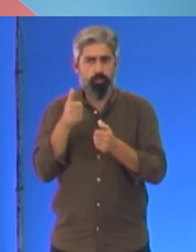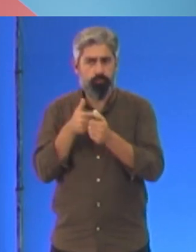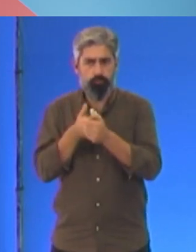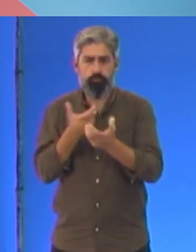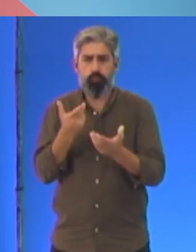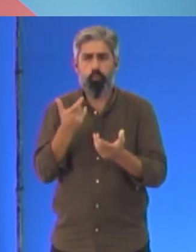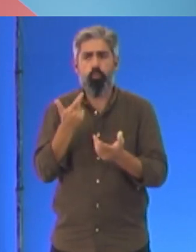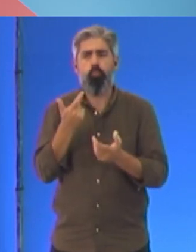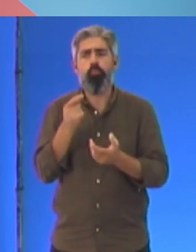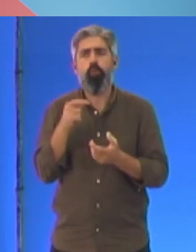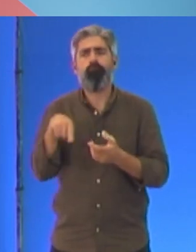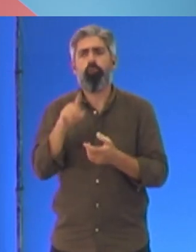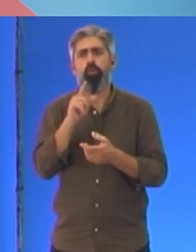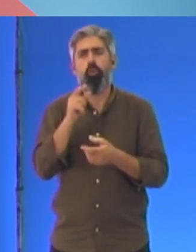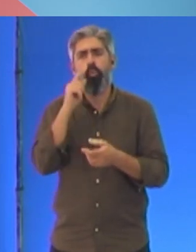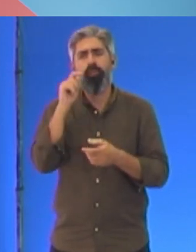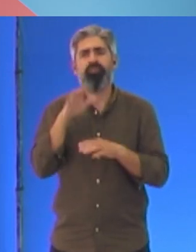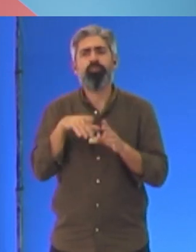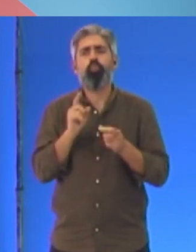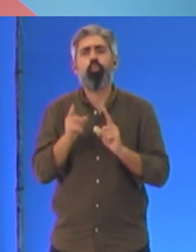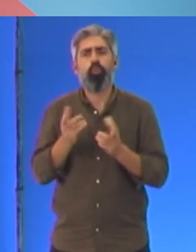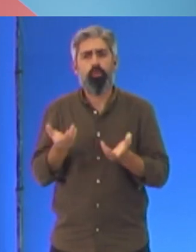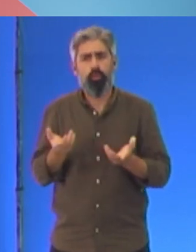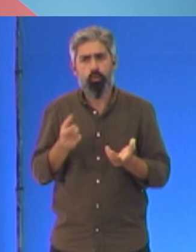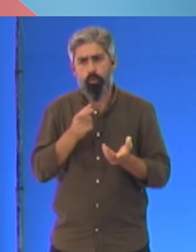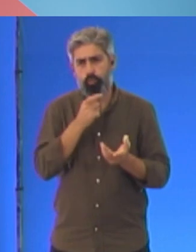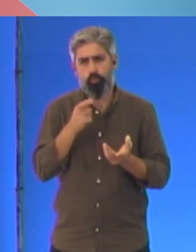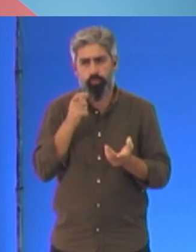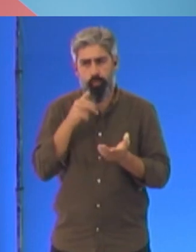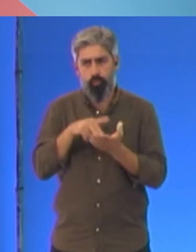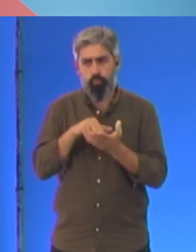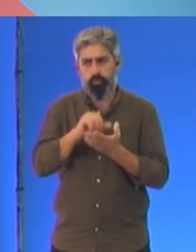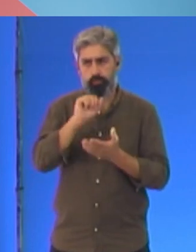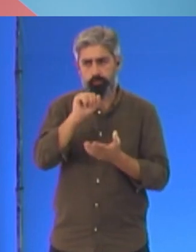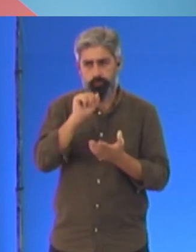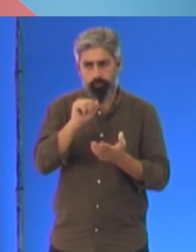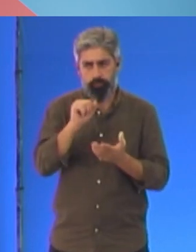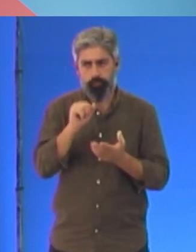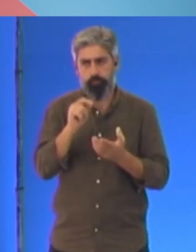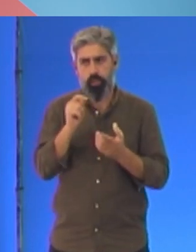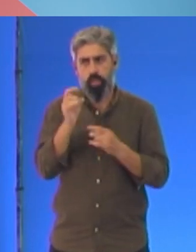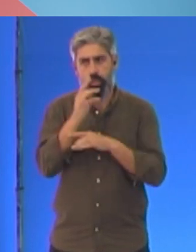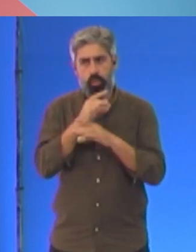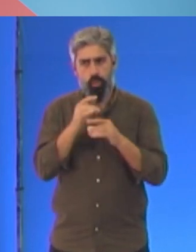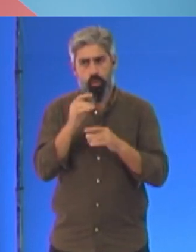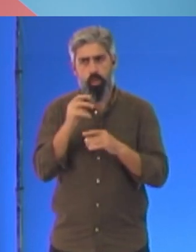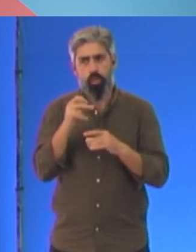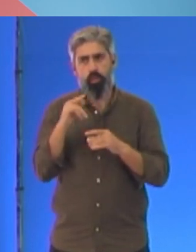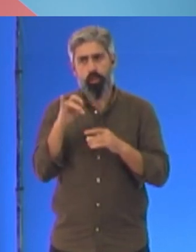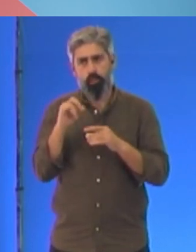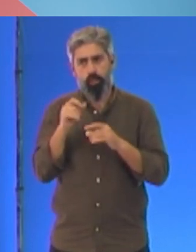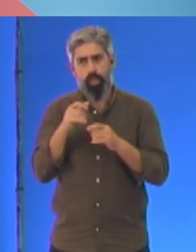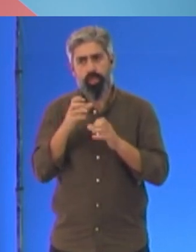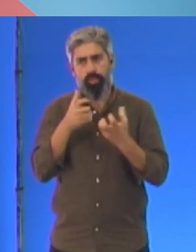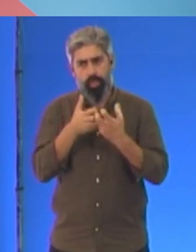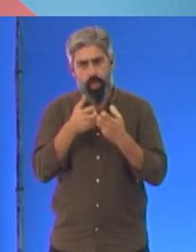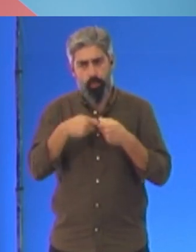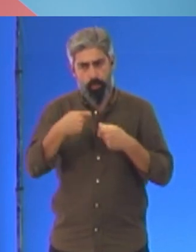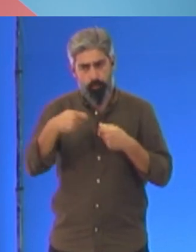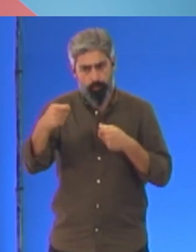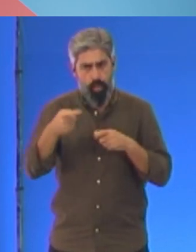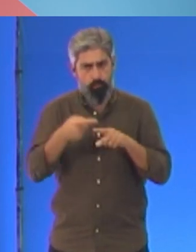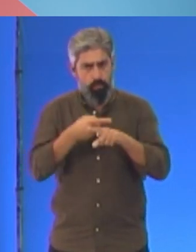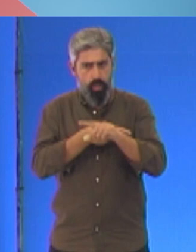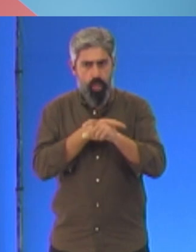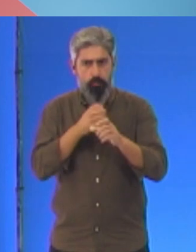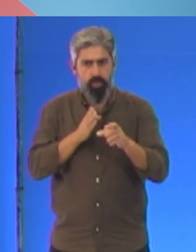bloco foi à Ucrânia fazer o quê comprometer-se com a posição era o Atlântica do prolongamento da guerra e da escalada